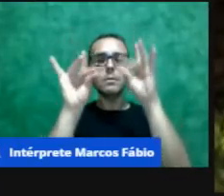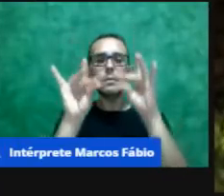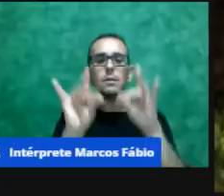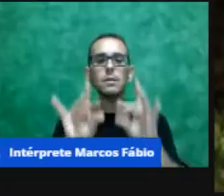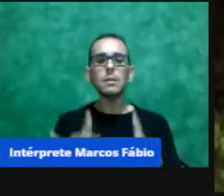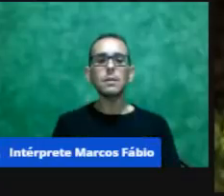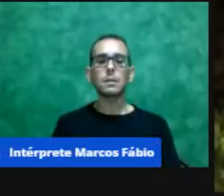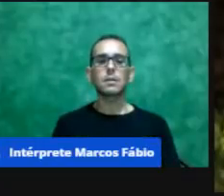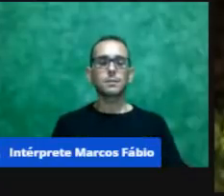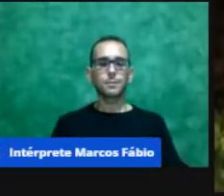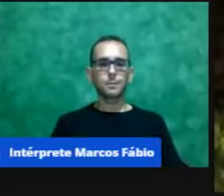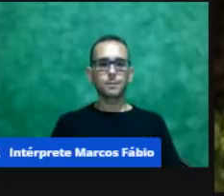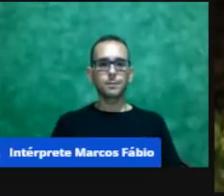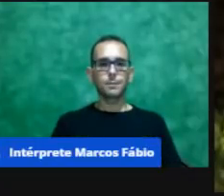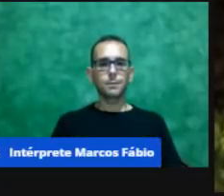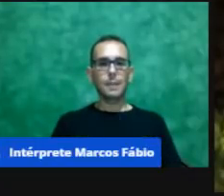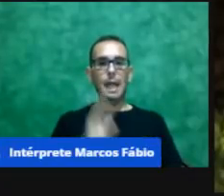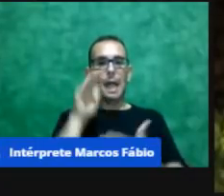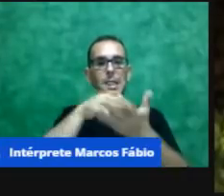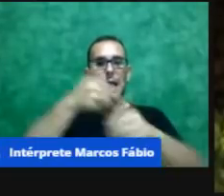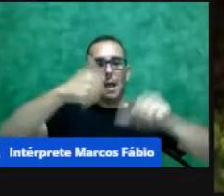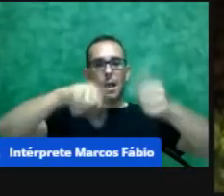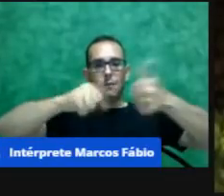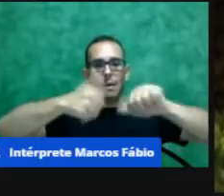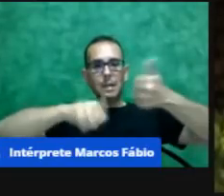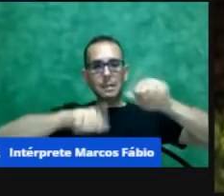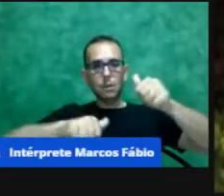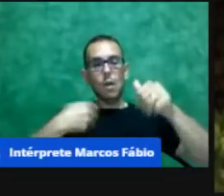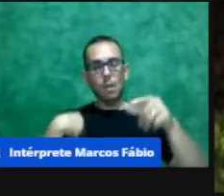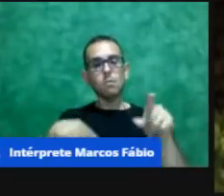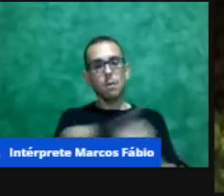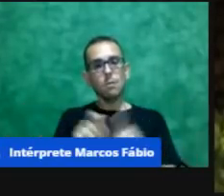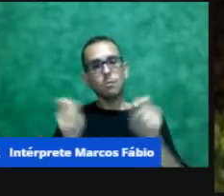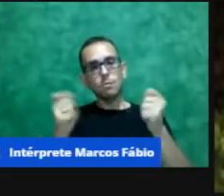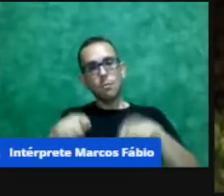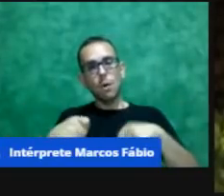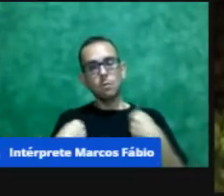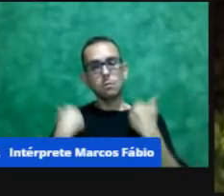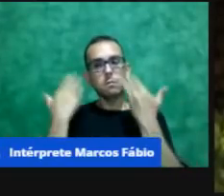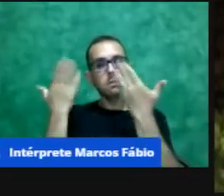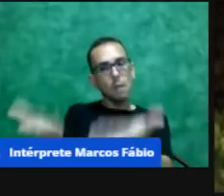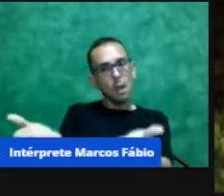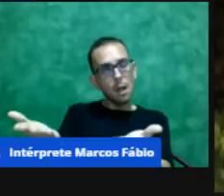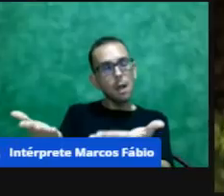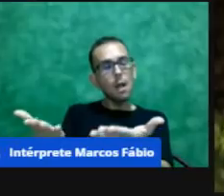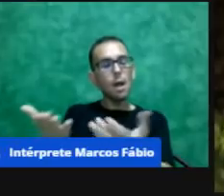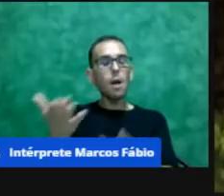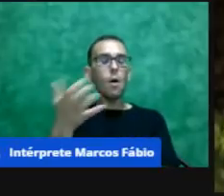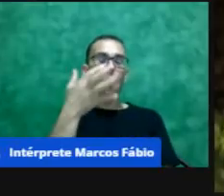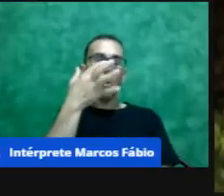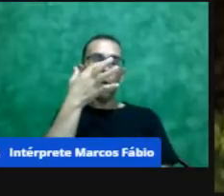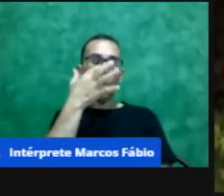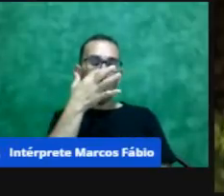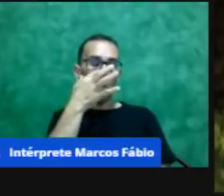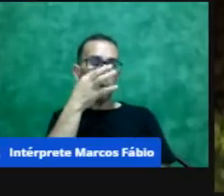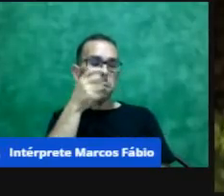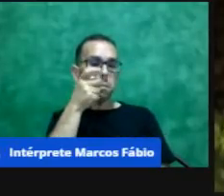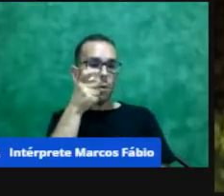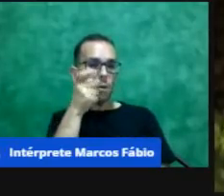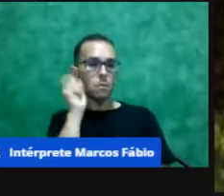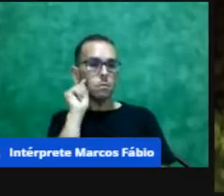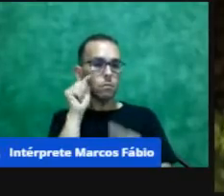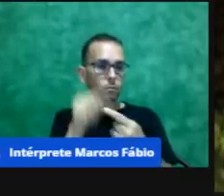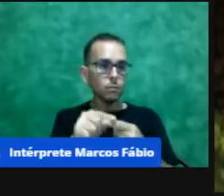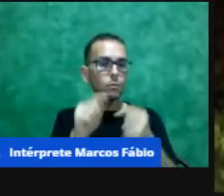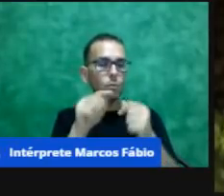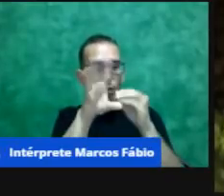identificação, né, até a avaliação. E eu também costumo colocar lá observações, anexos, né, pode